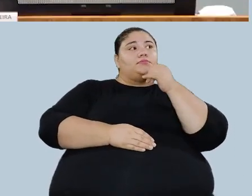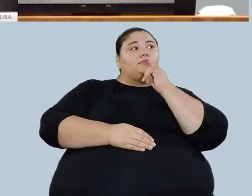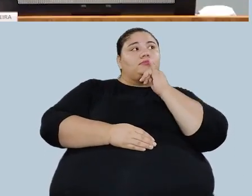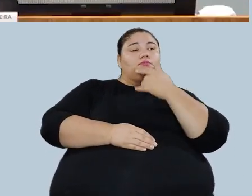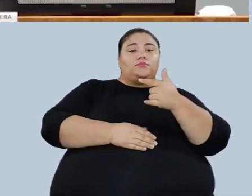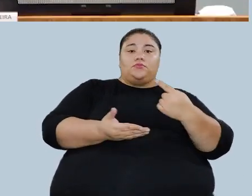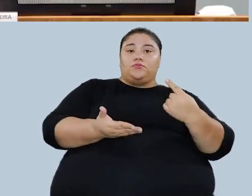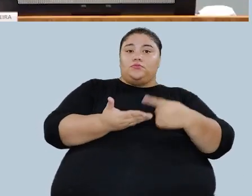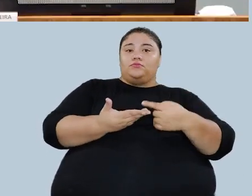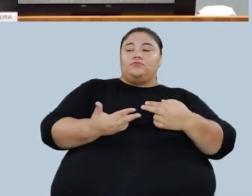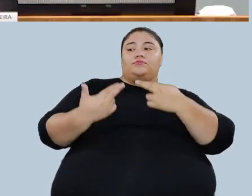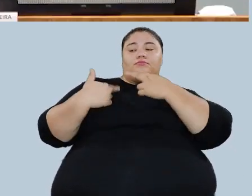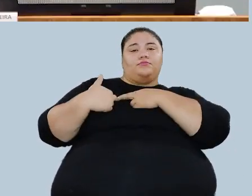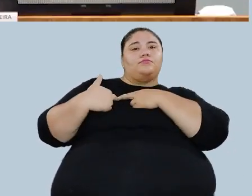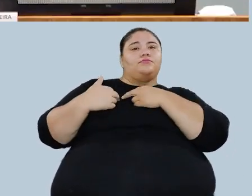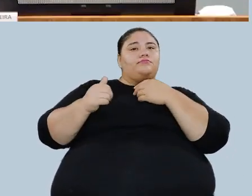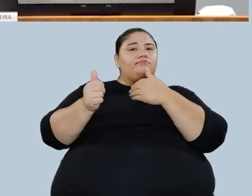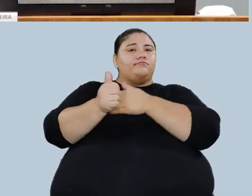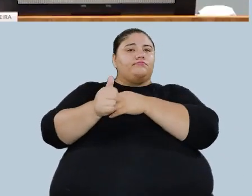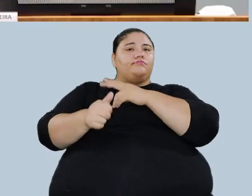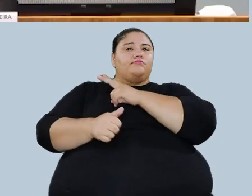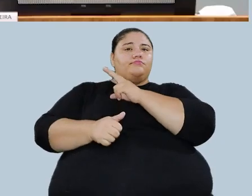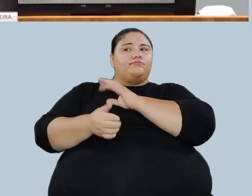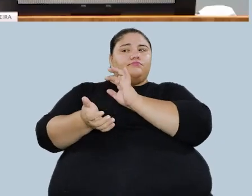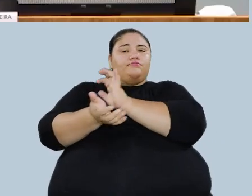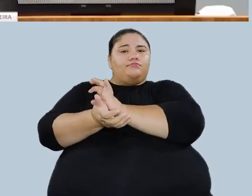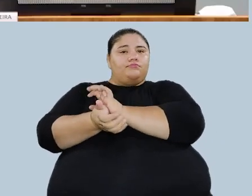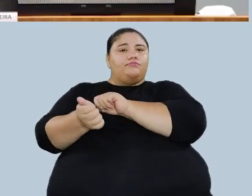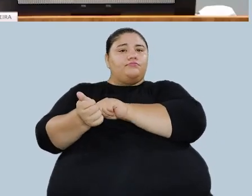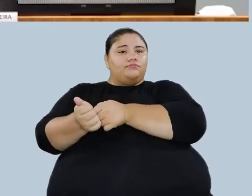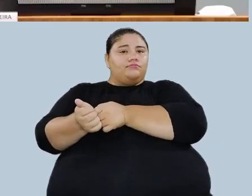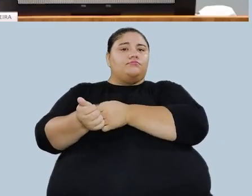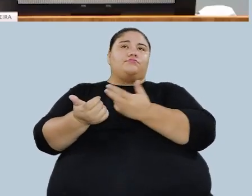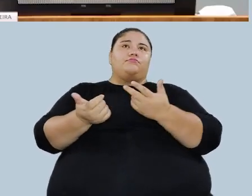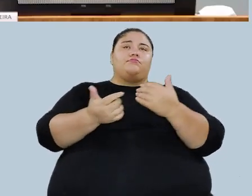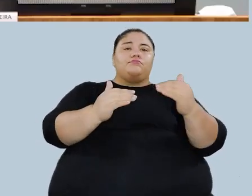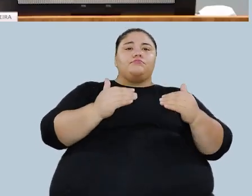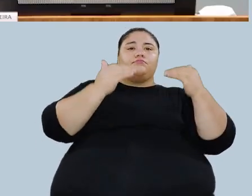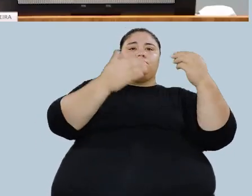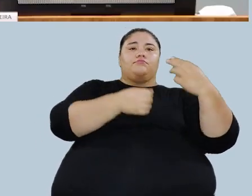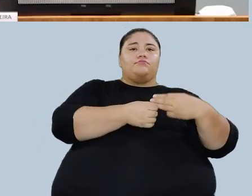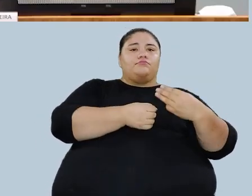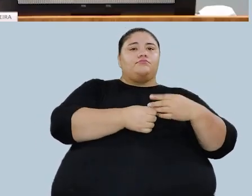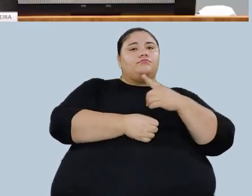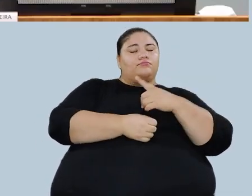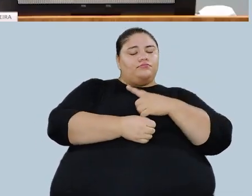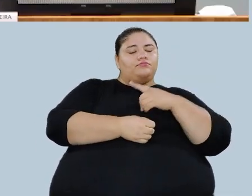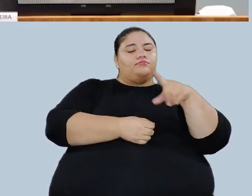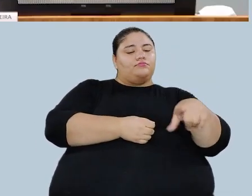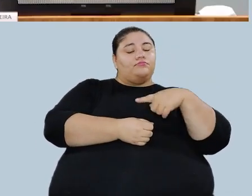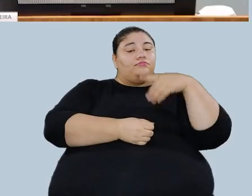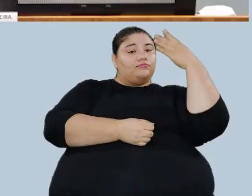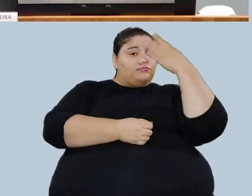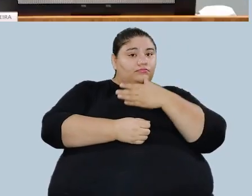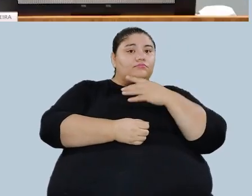o compromisso do sigilo fiscal por autoridades municipais, terá que vir acompanhado de uma